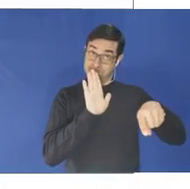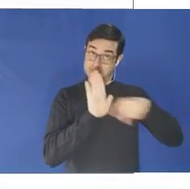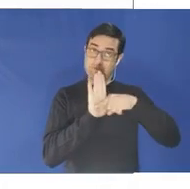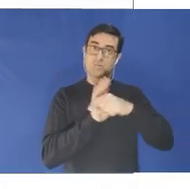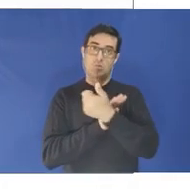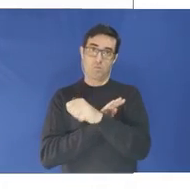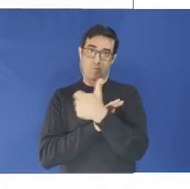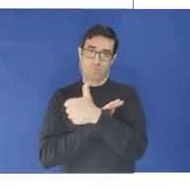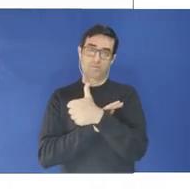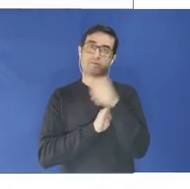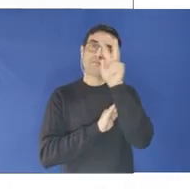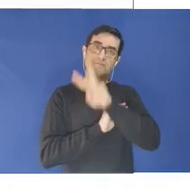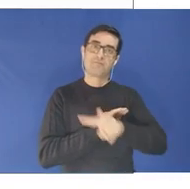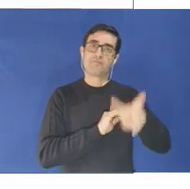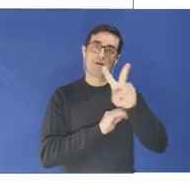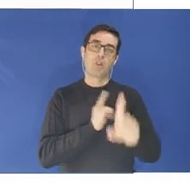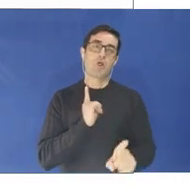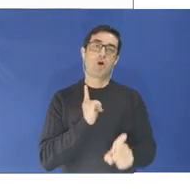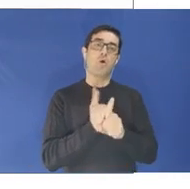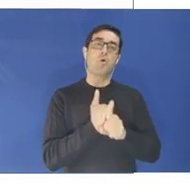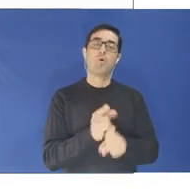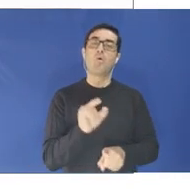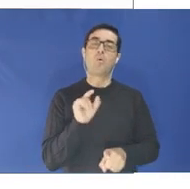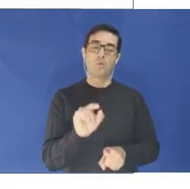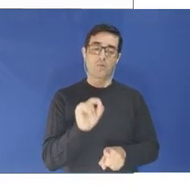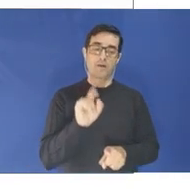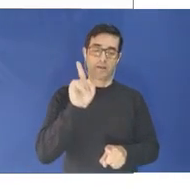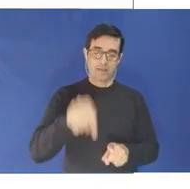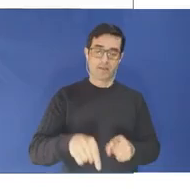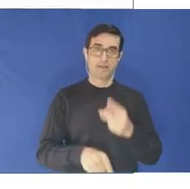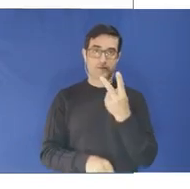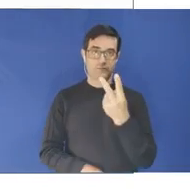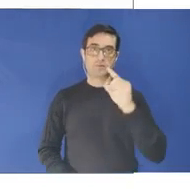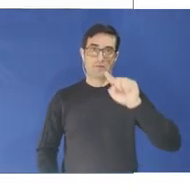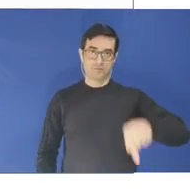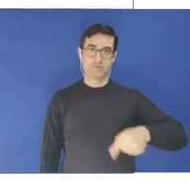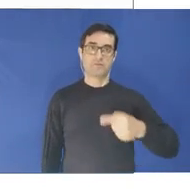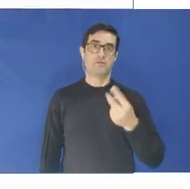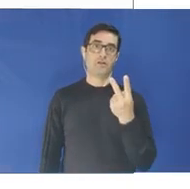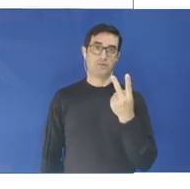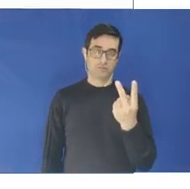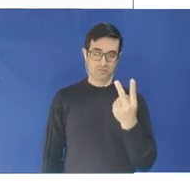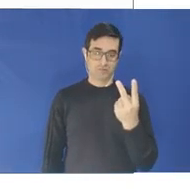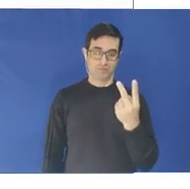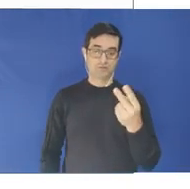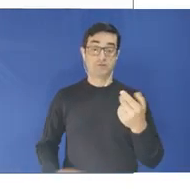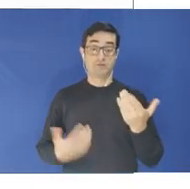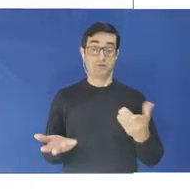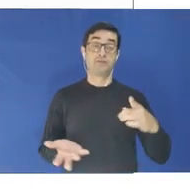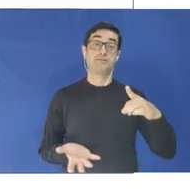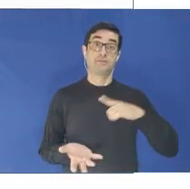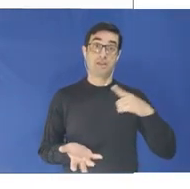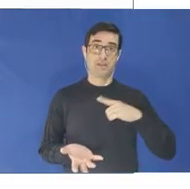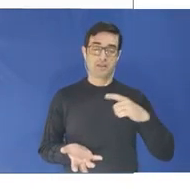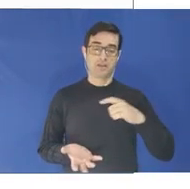carga a nuclear efetiva que este elétron aqui sente pelo núcleo é de 2,2. Ou